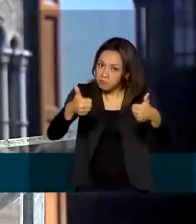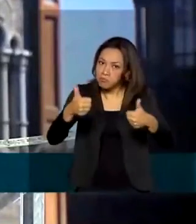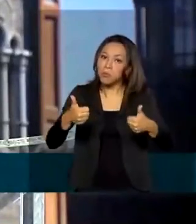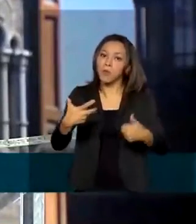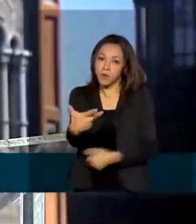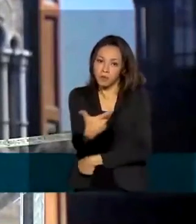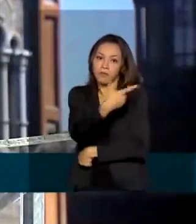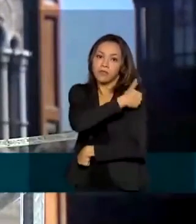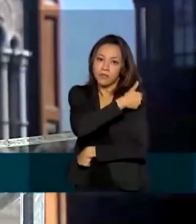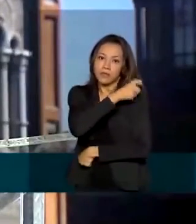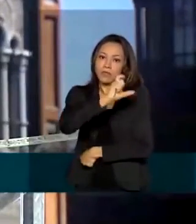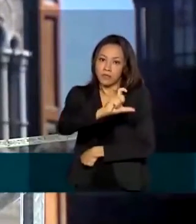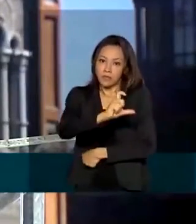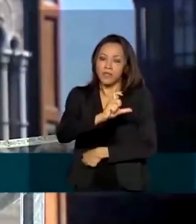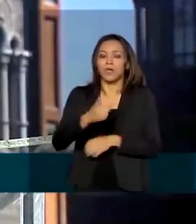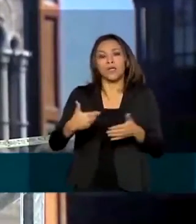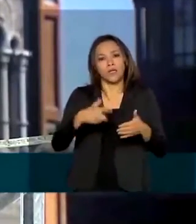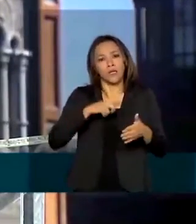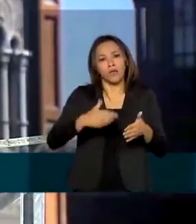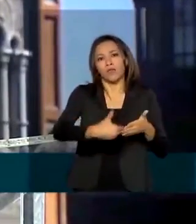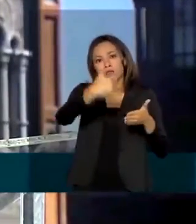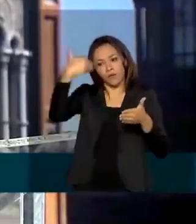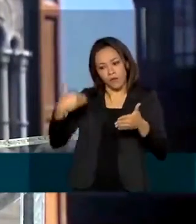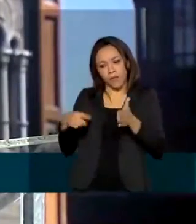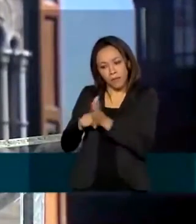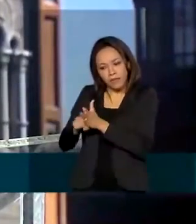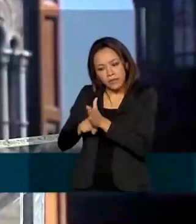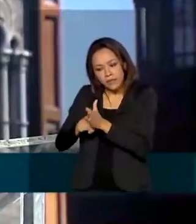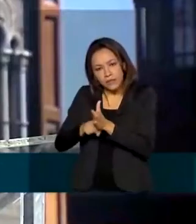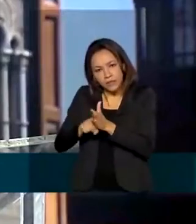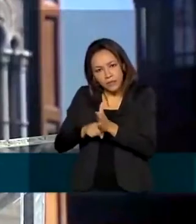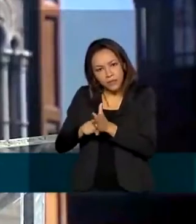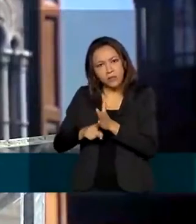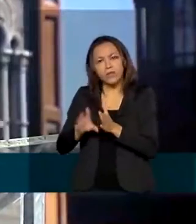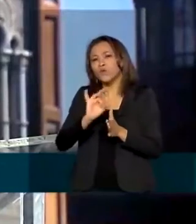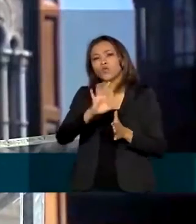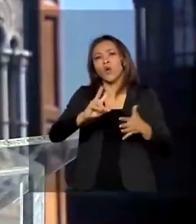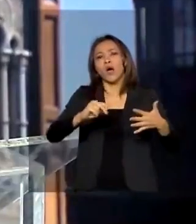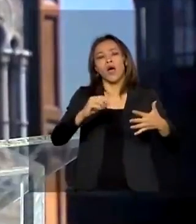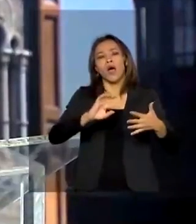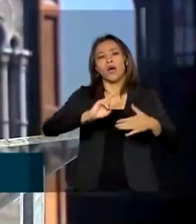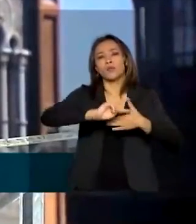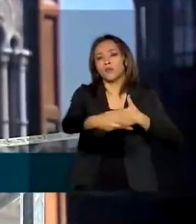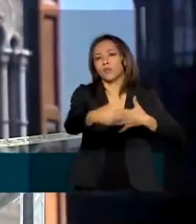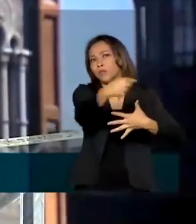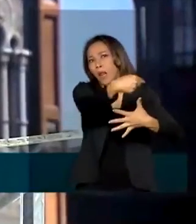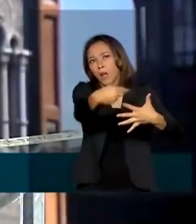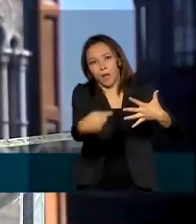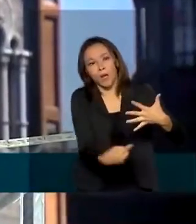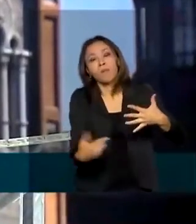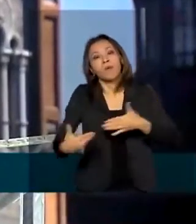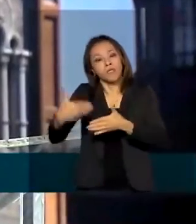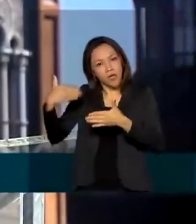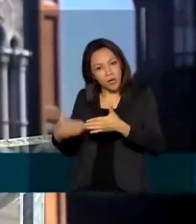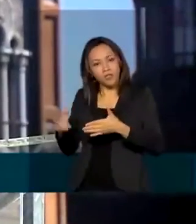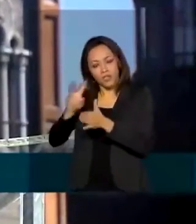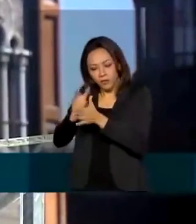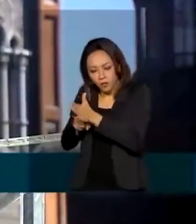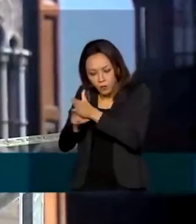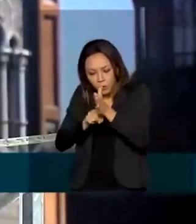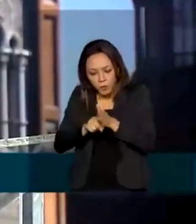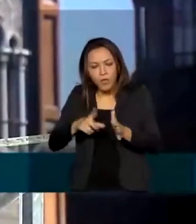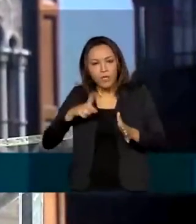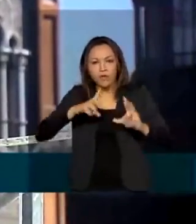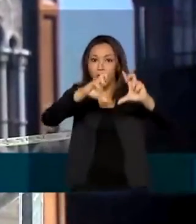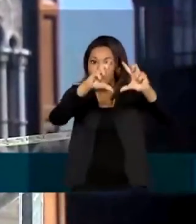efetividade, que são os estudos pós-vacinais, né? Não são só os efeitos adversos, já demonstram uma redução